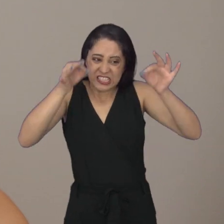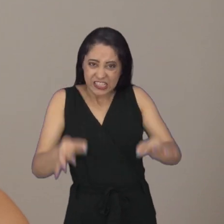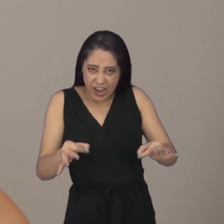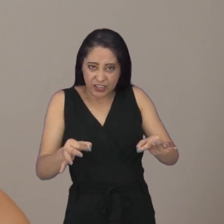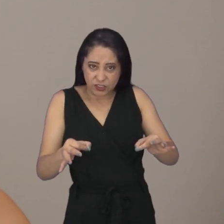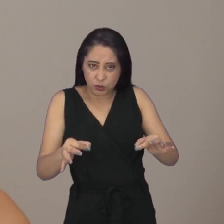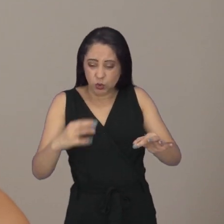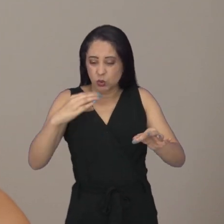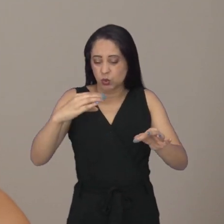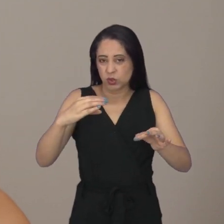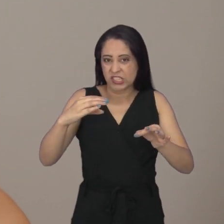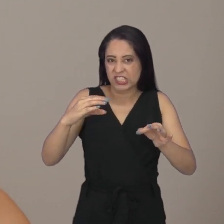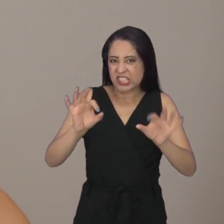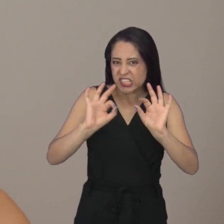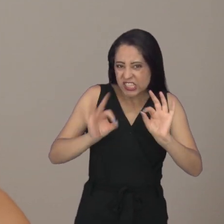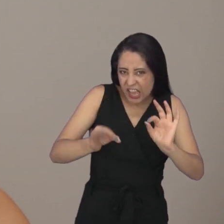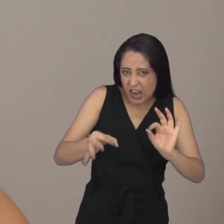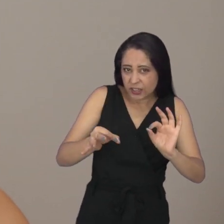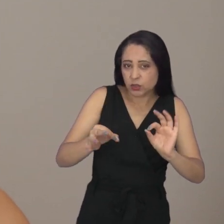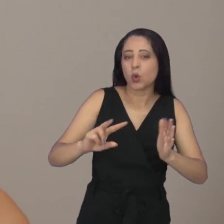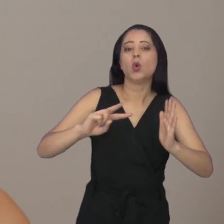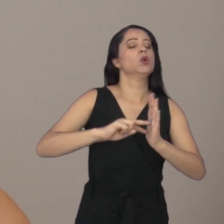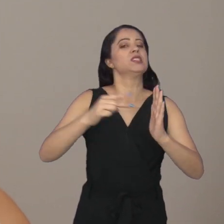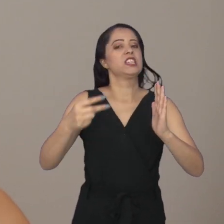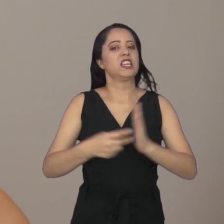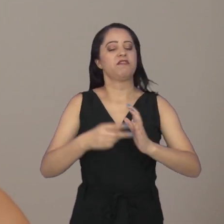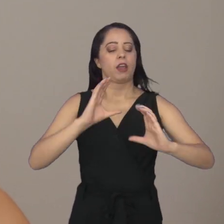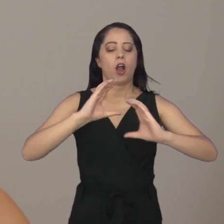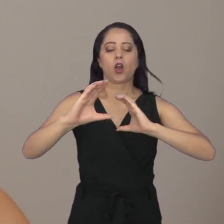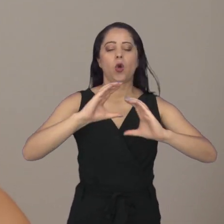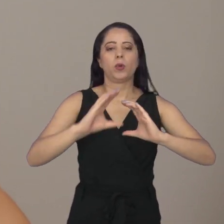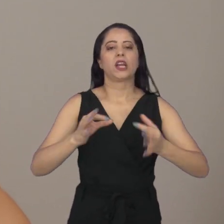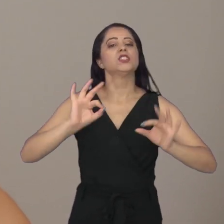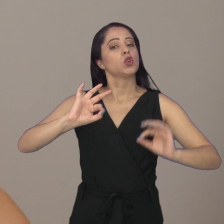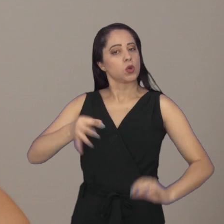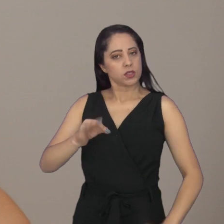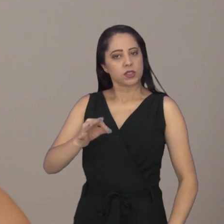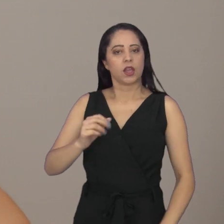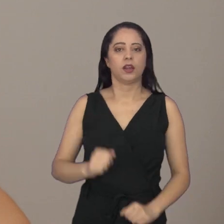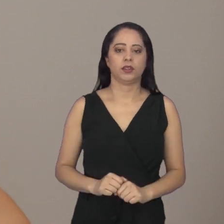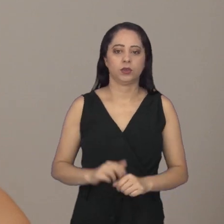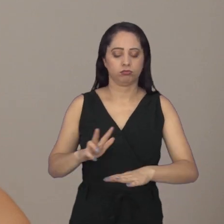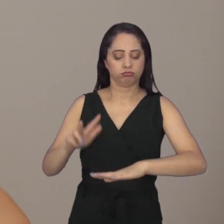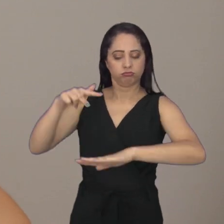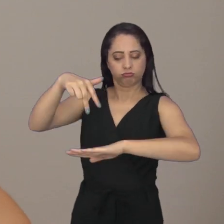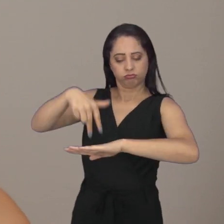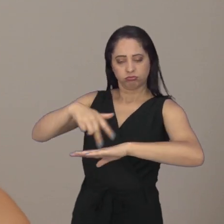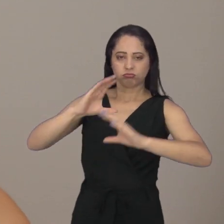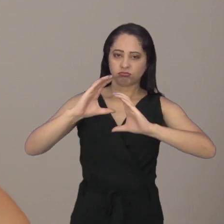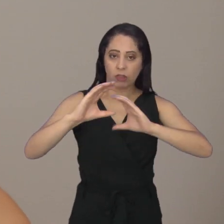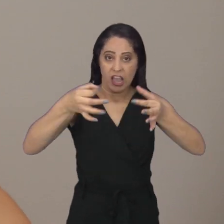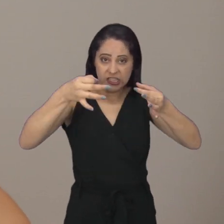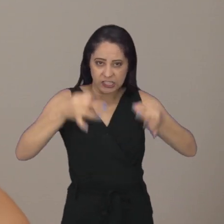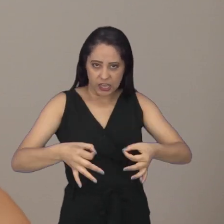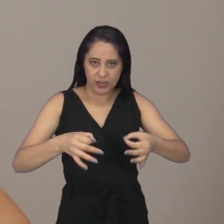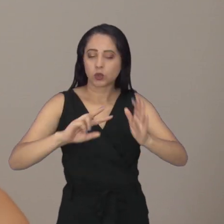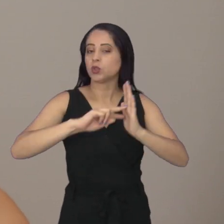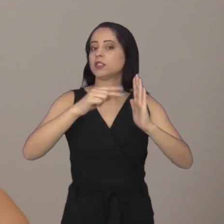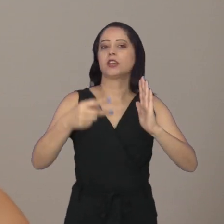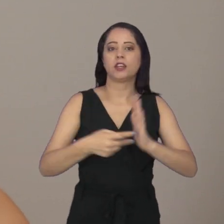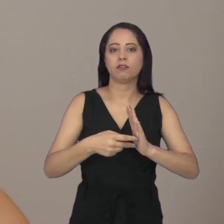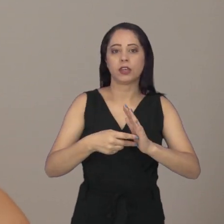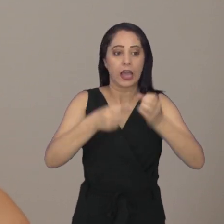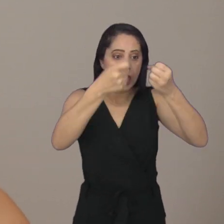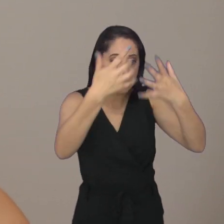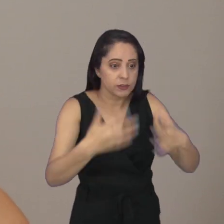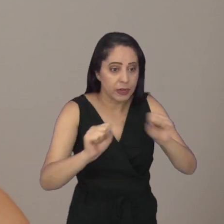qualidades mais importantes que define um bom comunicador. Aplicar uma comunicação mais assertiva significa ser